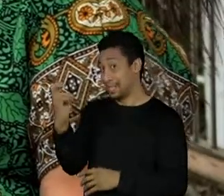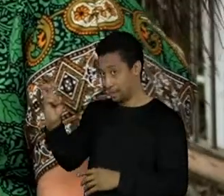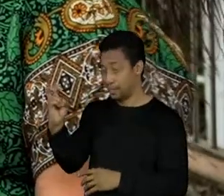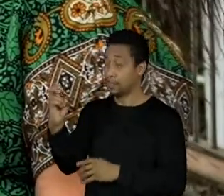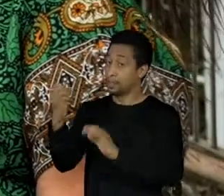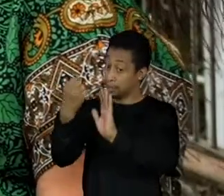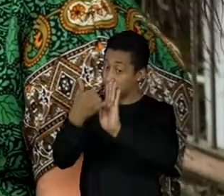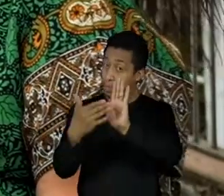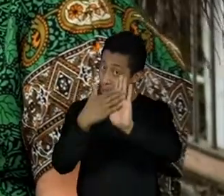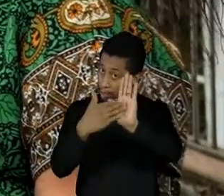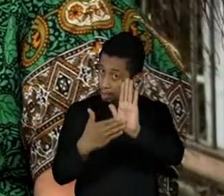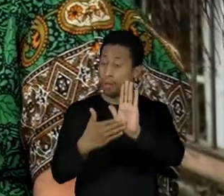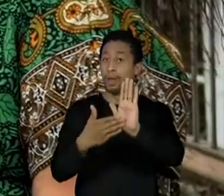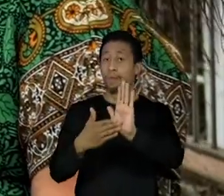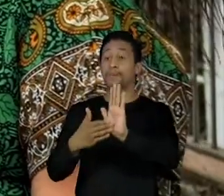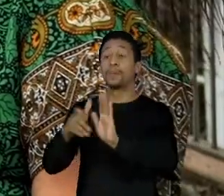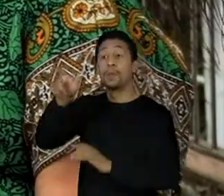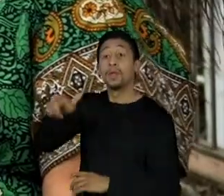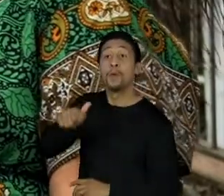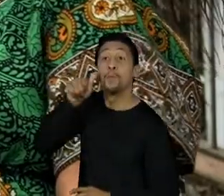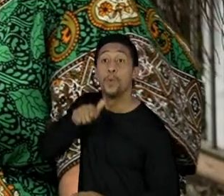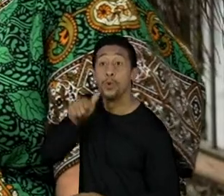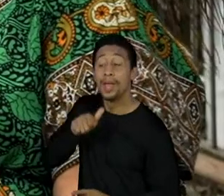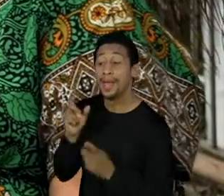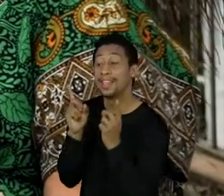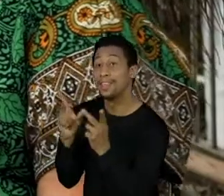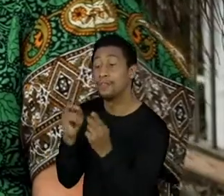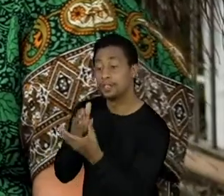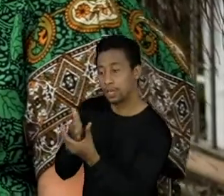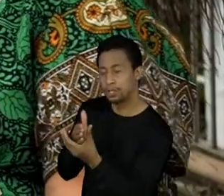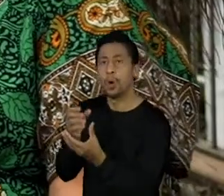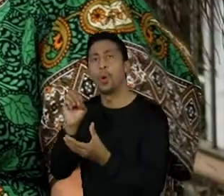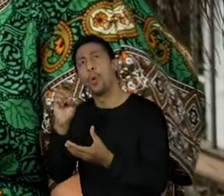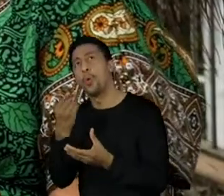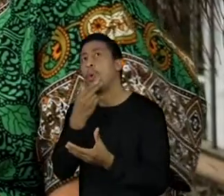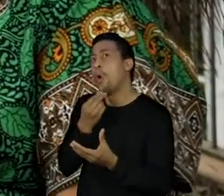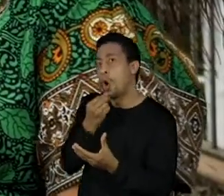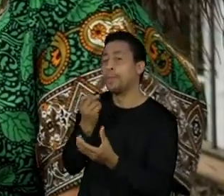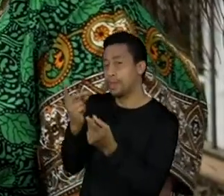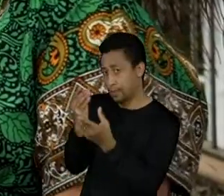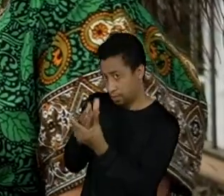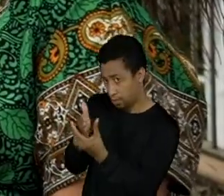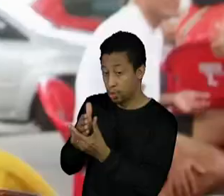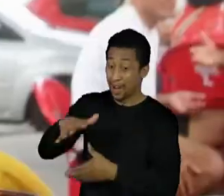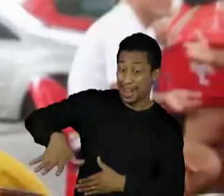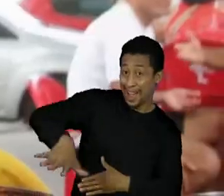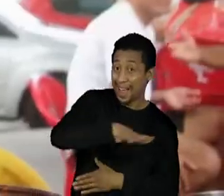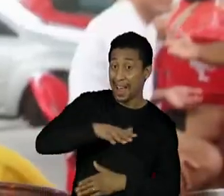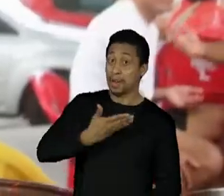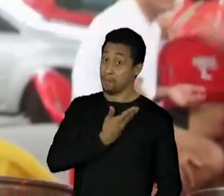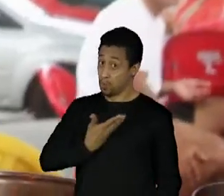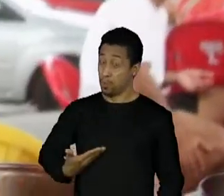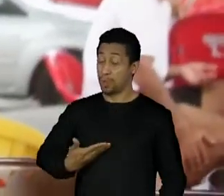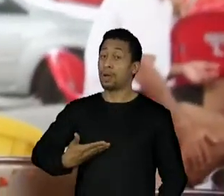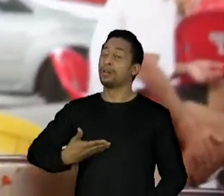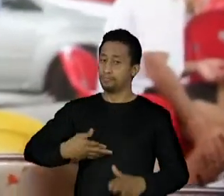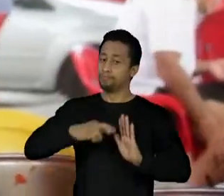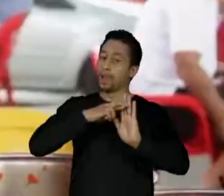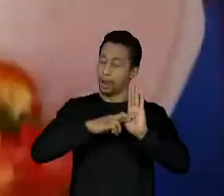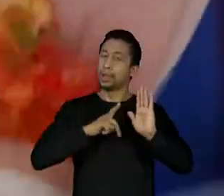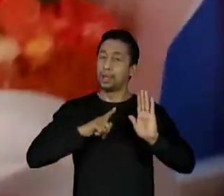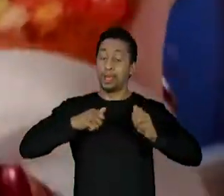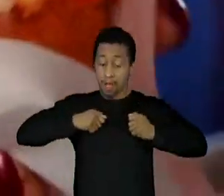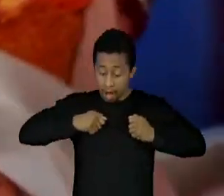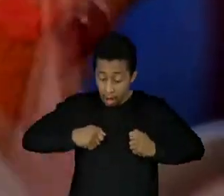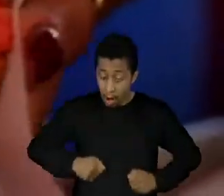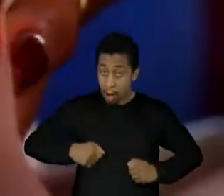que a baiana do acarajé ou o baiano do acarajé em logradouro público tem que estar de bata, de